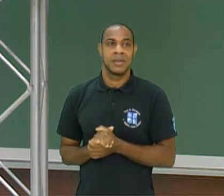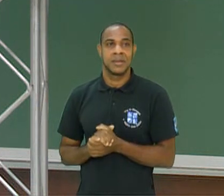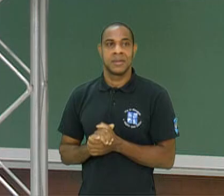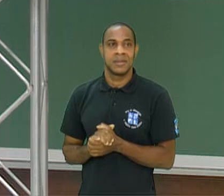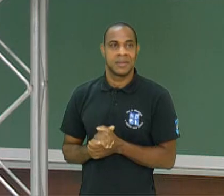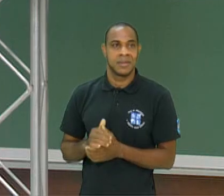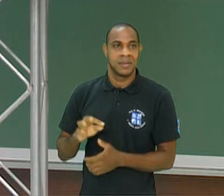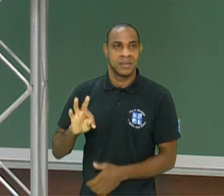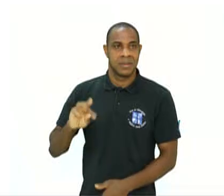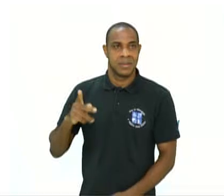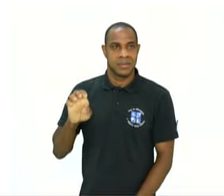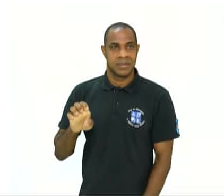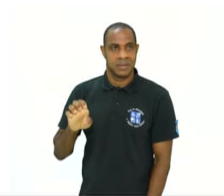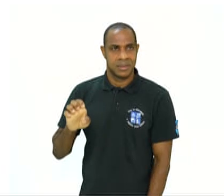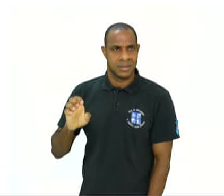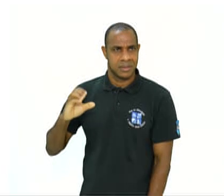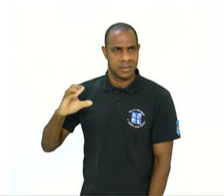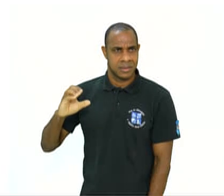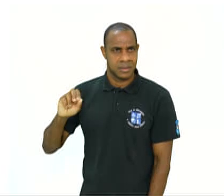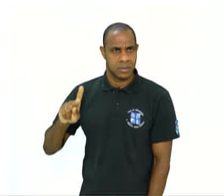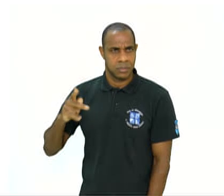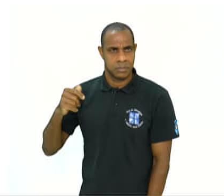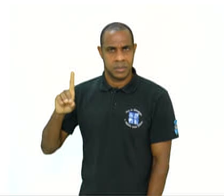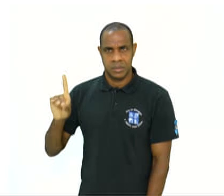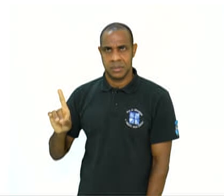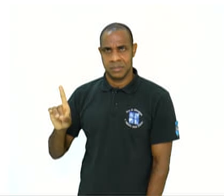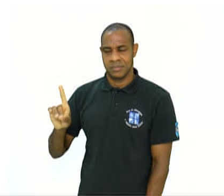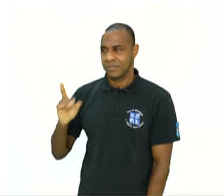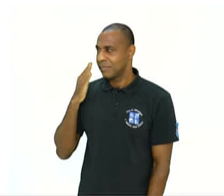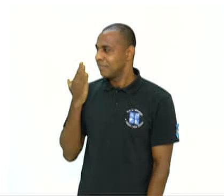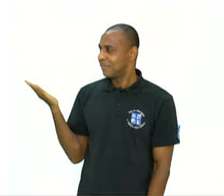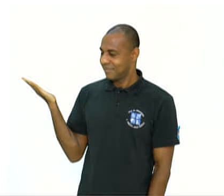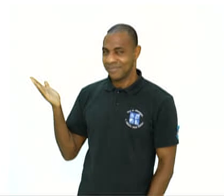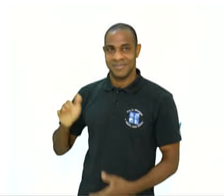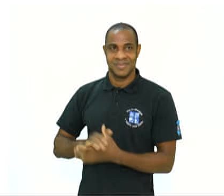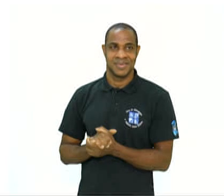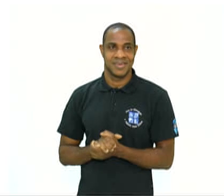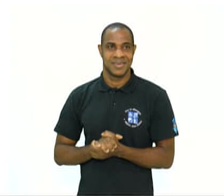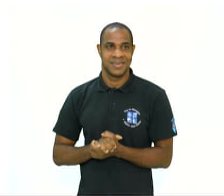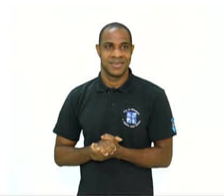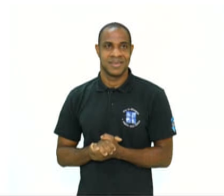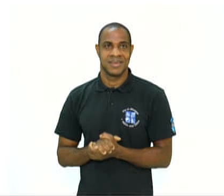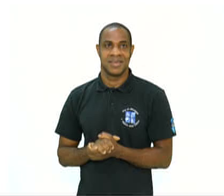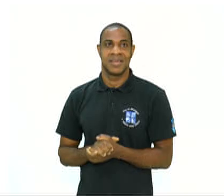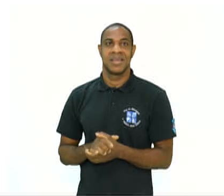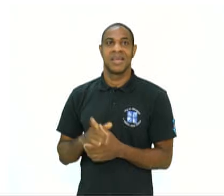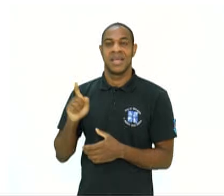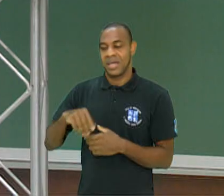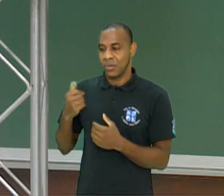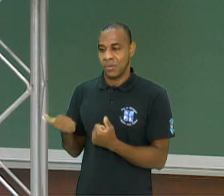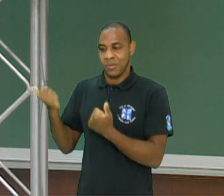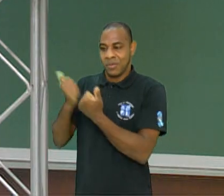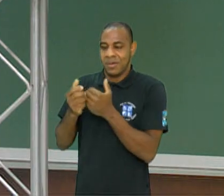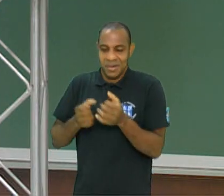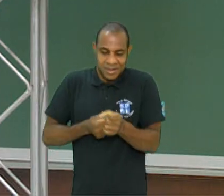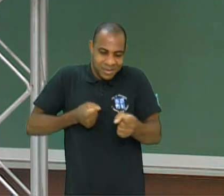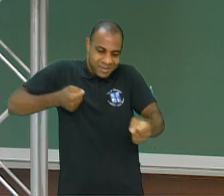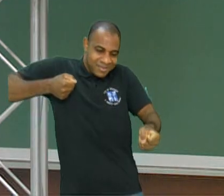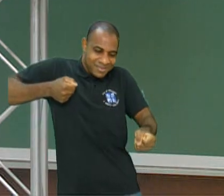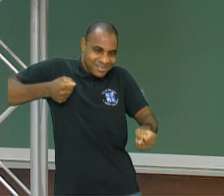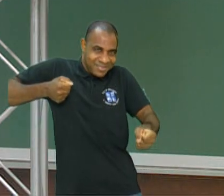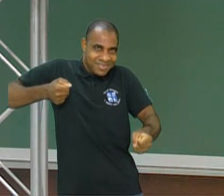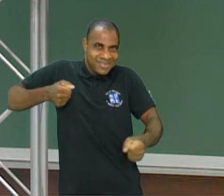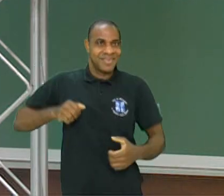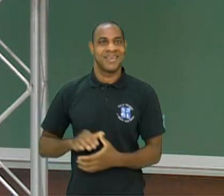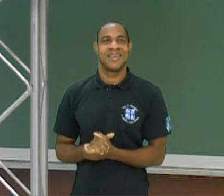The Cupid. Então, se você pegou no dicionário aí como é que escreve Cupido em inglês, The Cupid. Então, é o Cupido que entra no lugar dele.